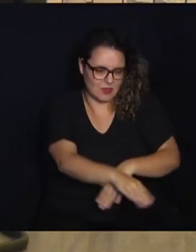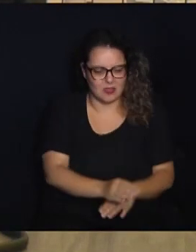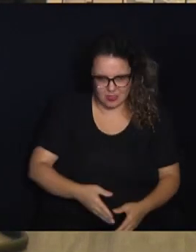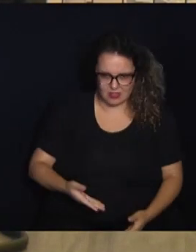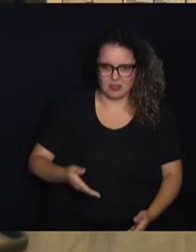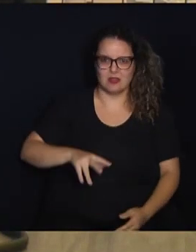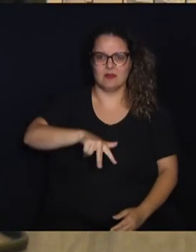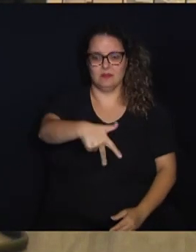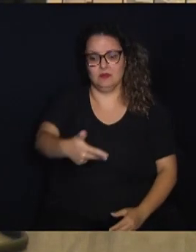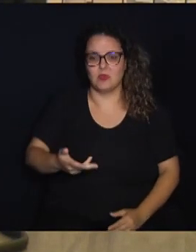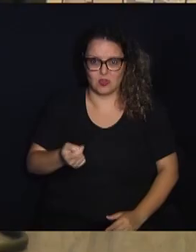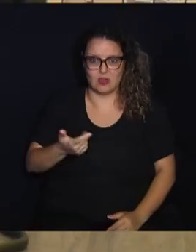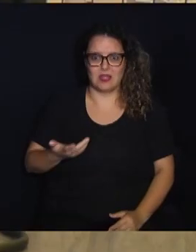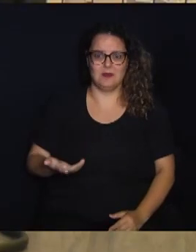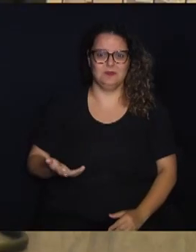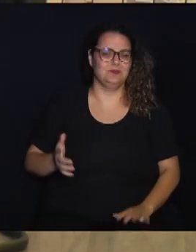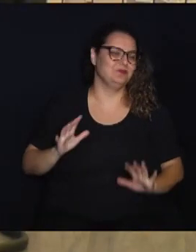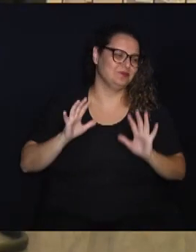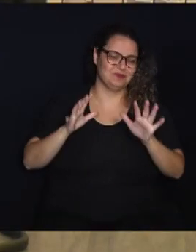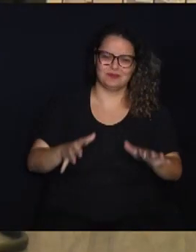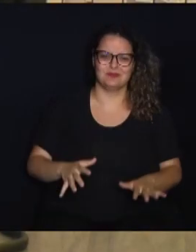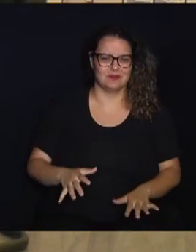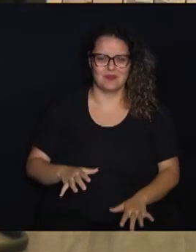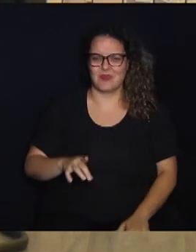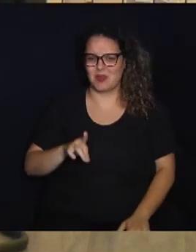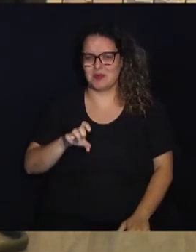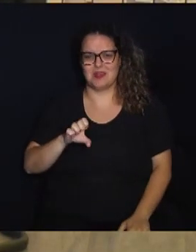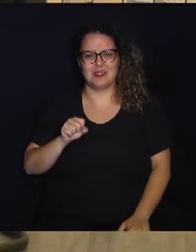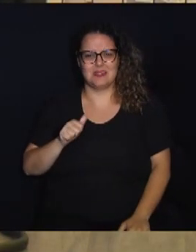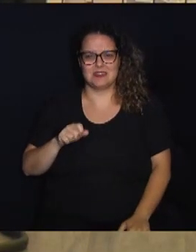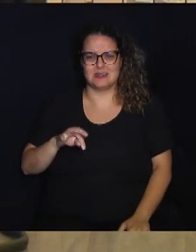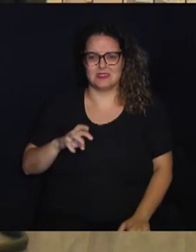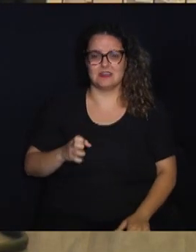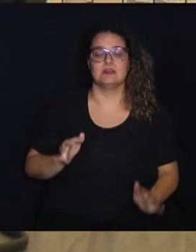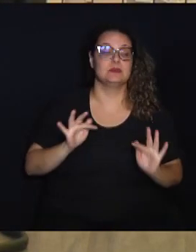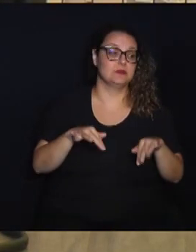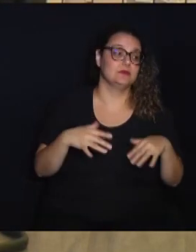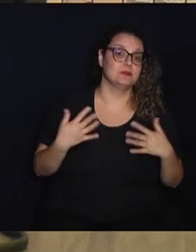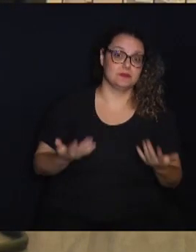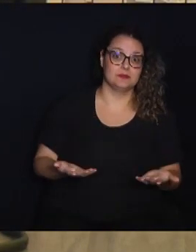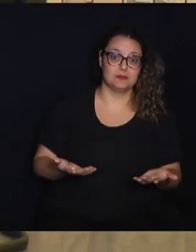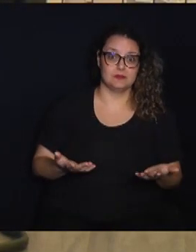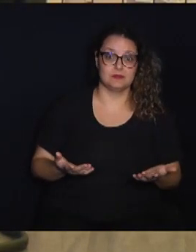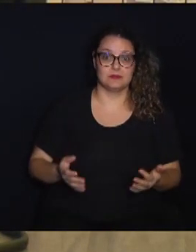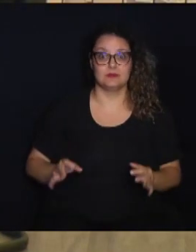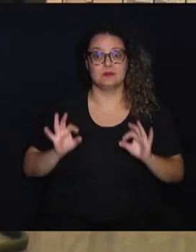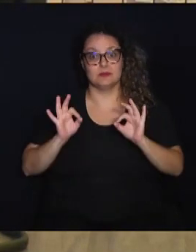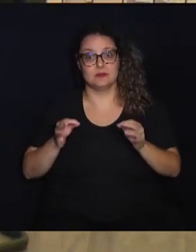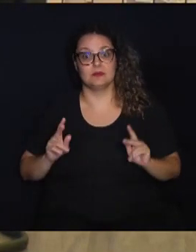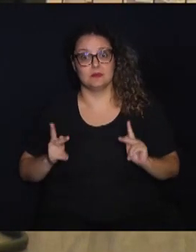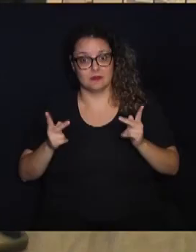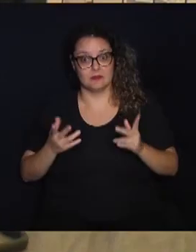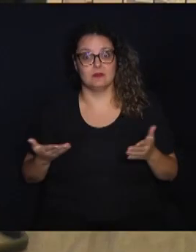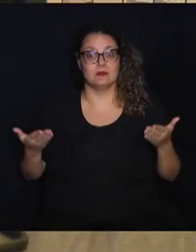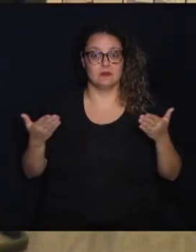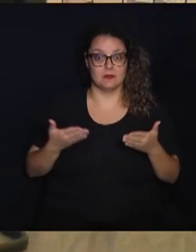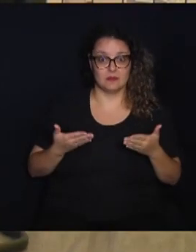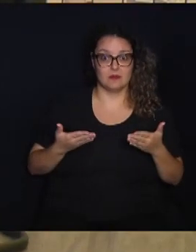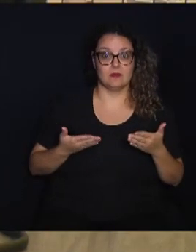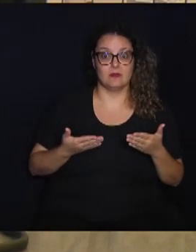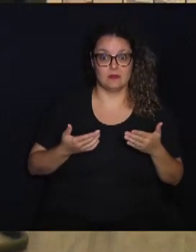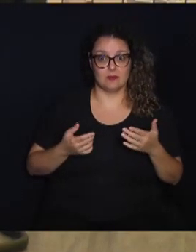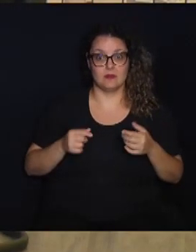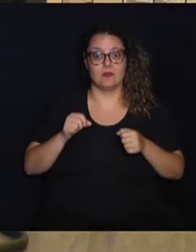falei, nossa, vai ser um desastre. E no fim, tá dando super certo. Agora que eu